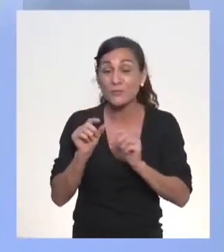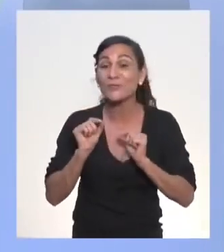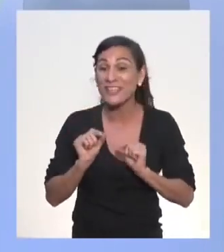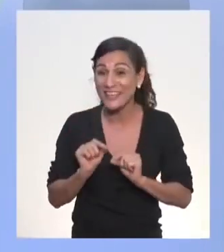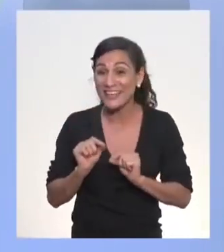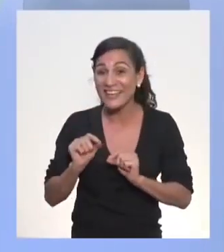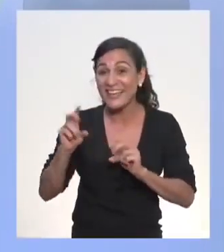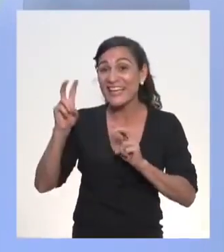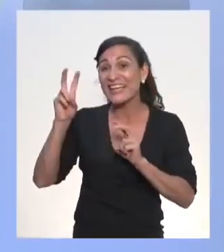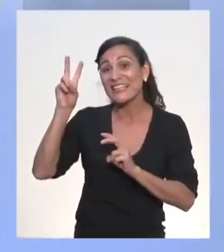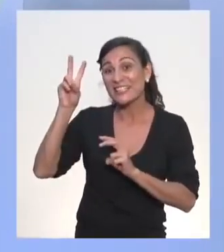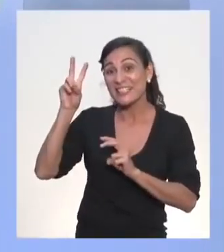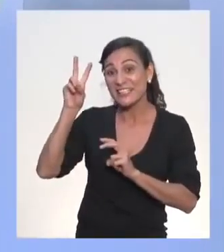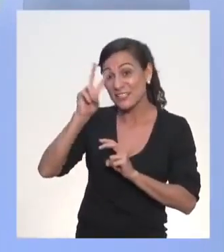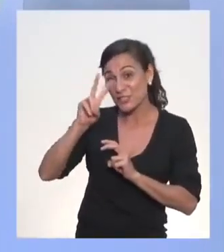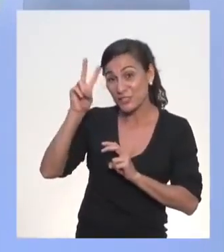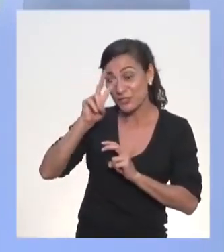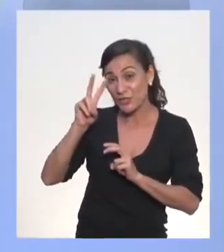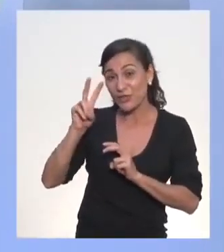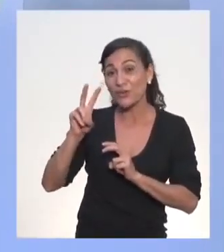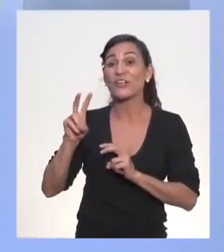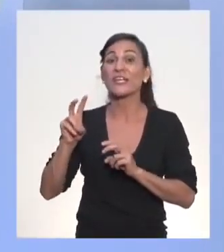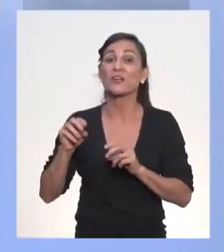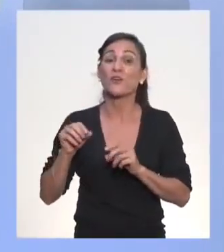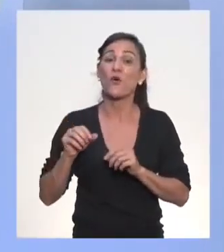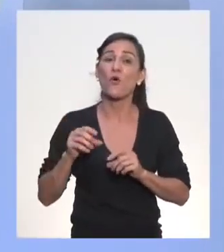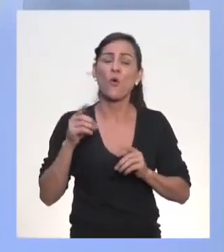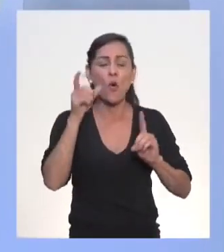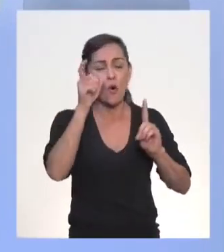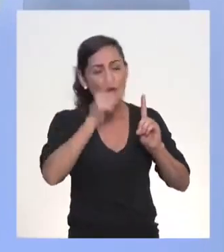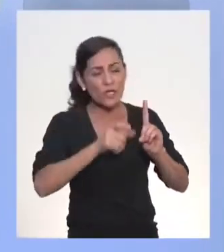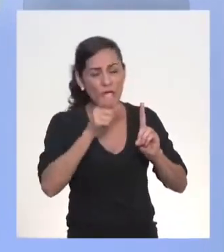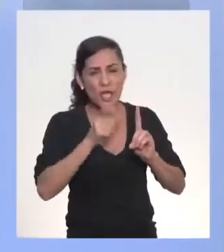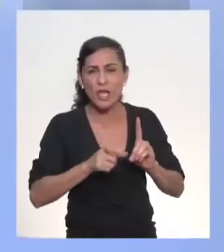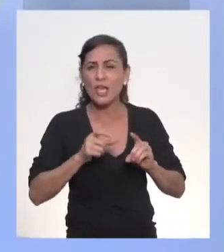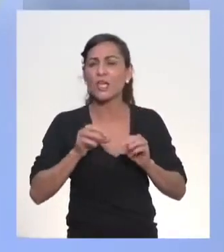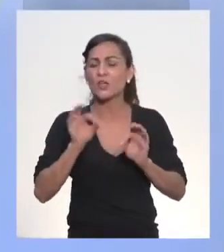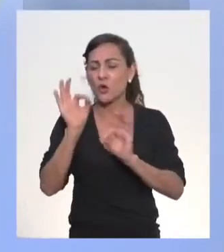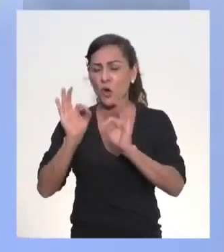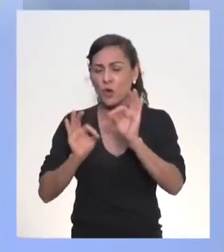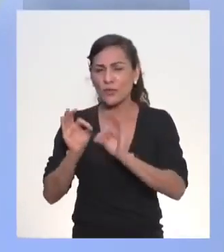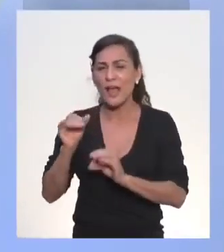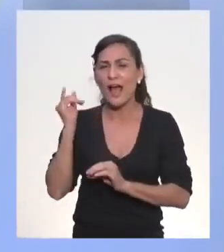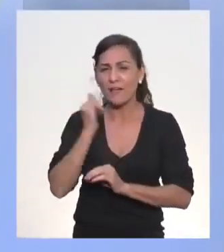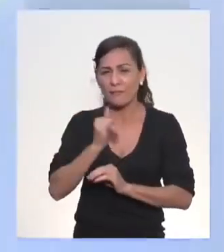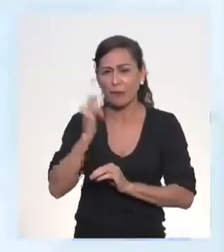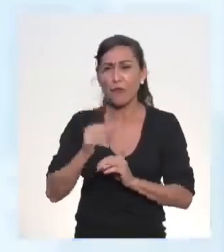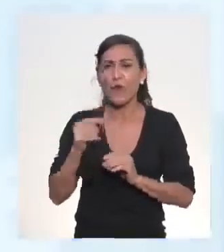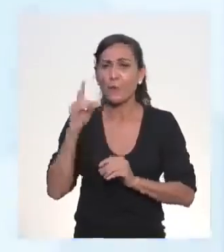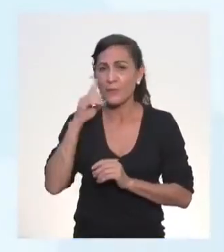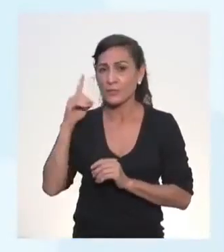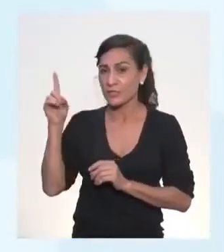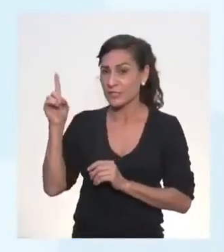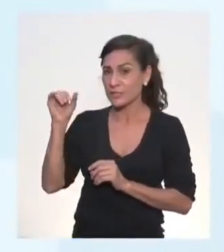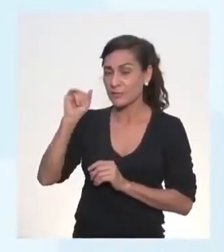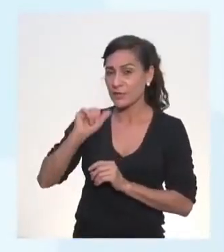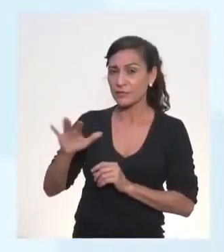histórias com personagens, enredos, narrador, tudo bonitinho, a partir dessas imagens. Olha só na